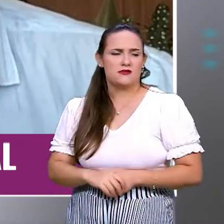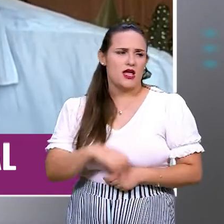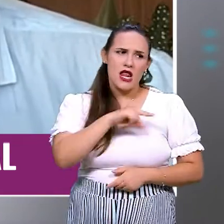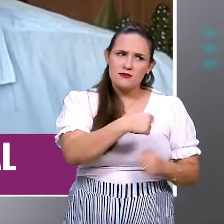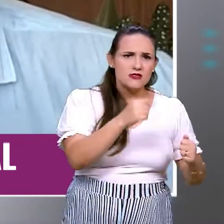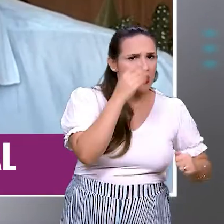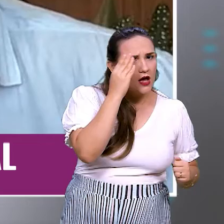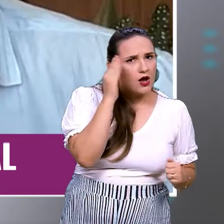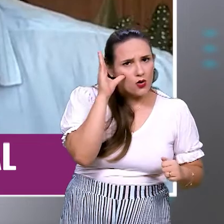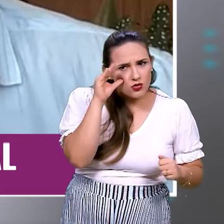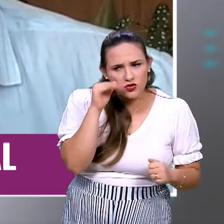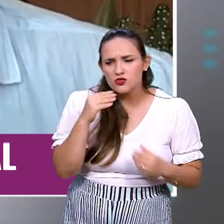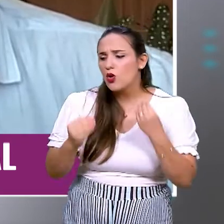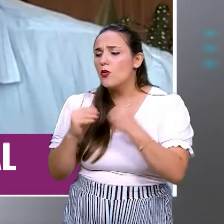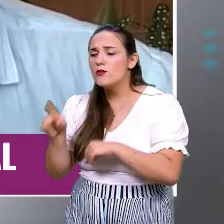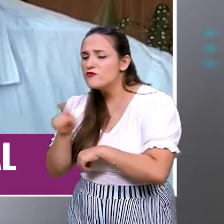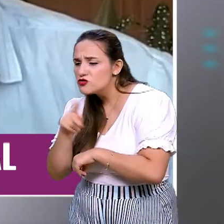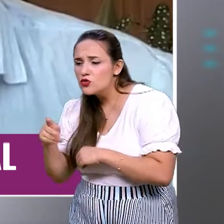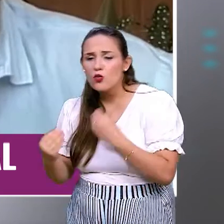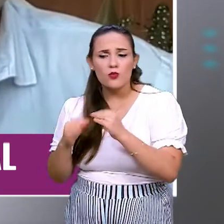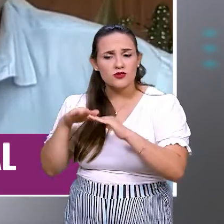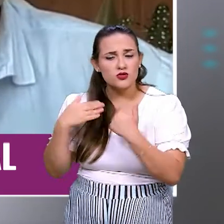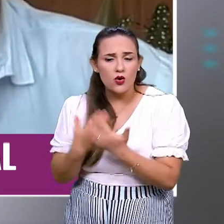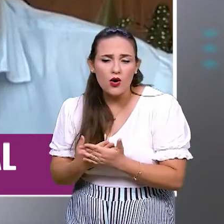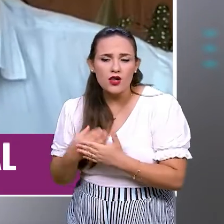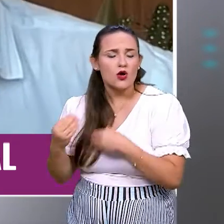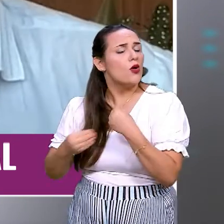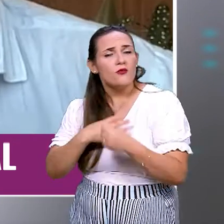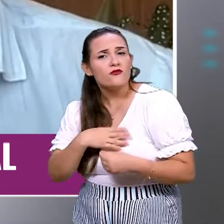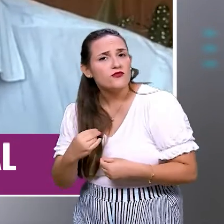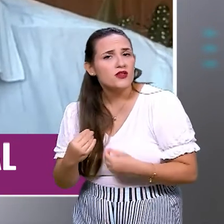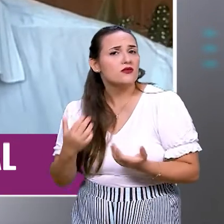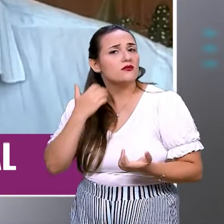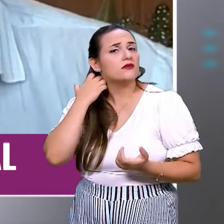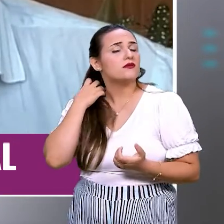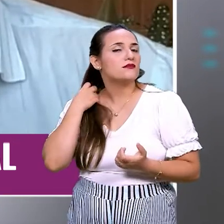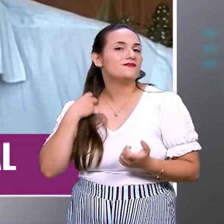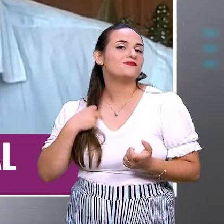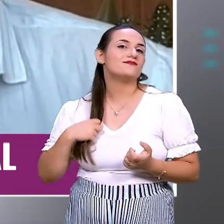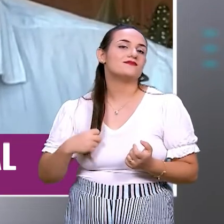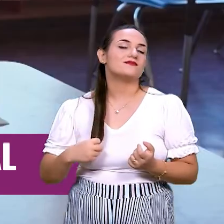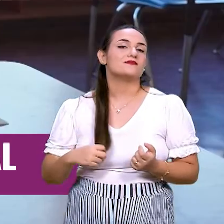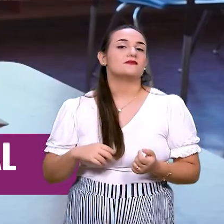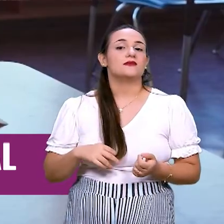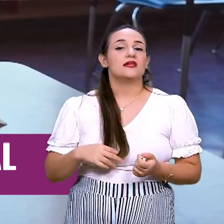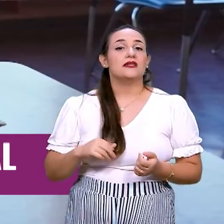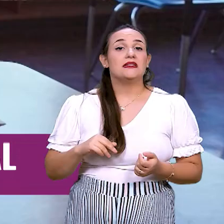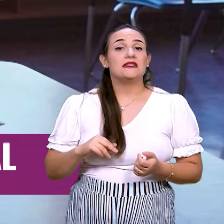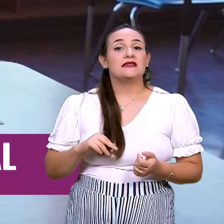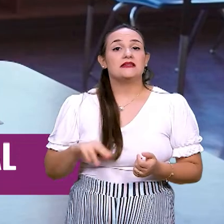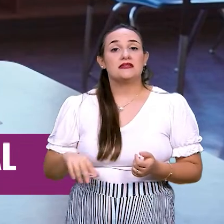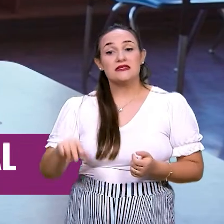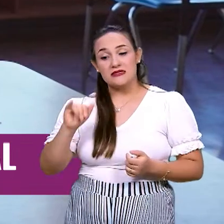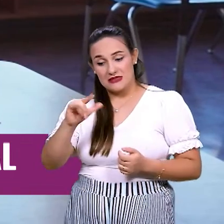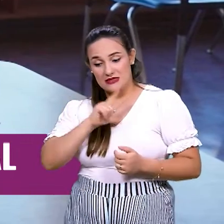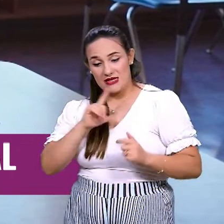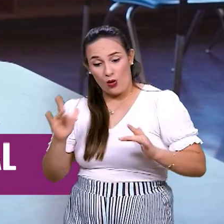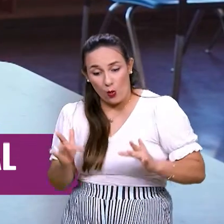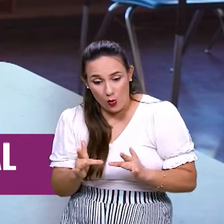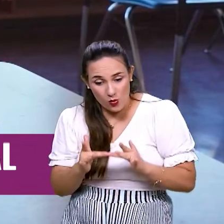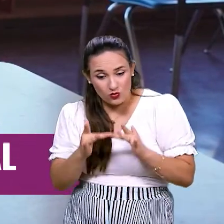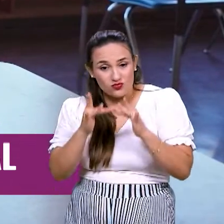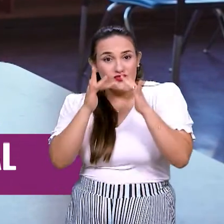querendo saber como é que está o professor, como é que está a escola, como é que está seu filho, e poder atuar lá dentro. Quanto mais próximo a gente